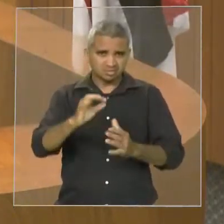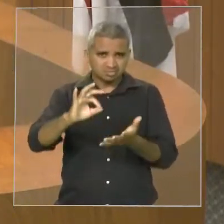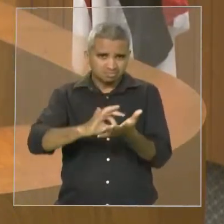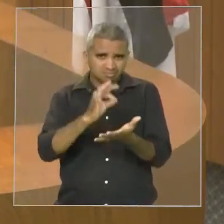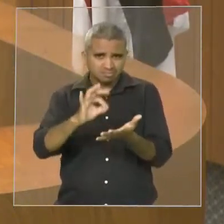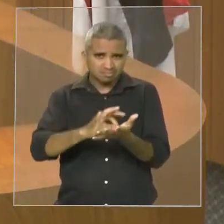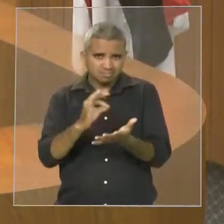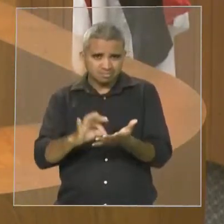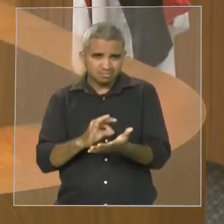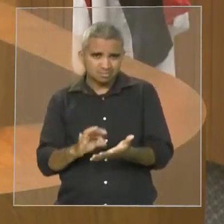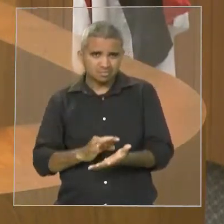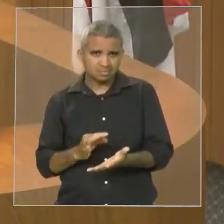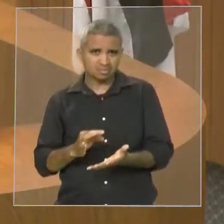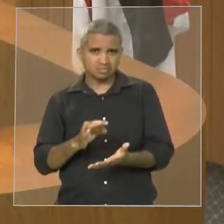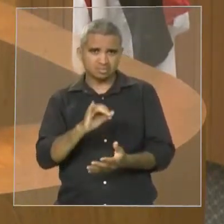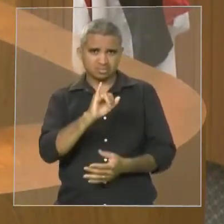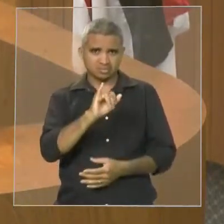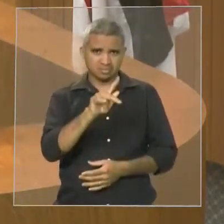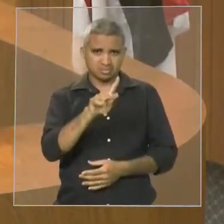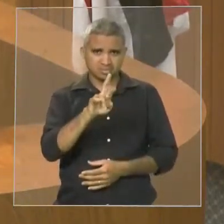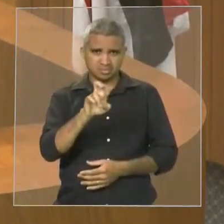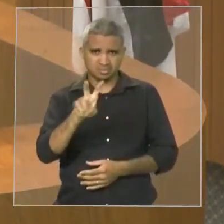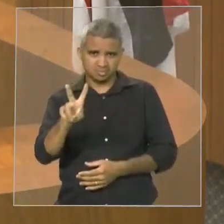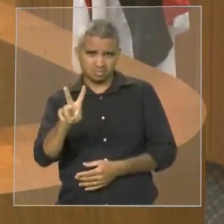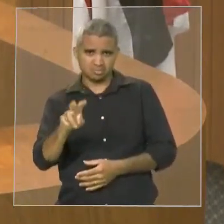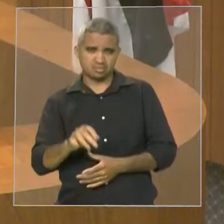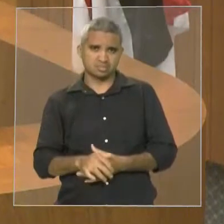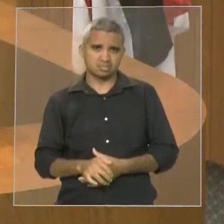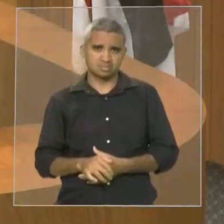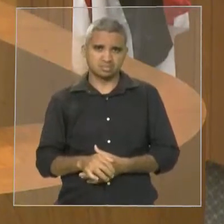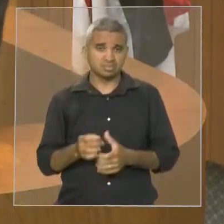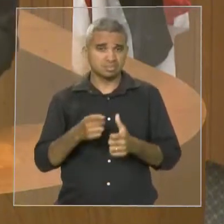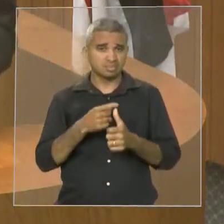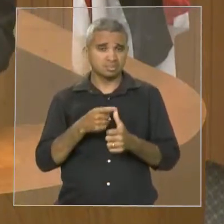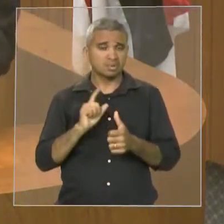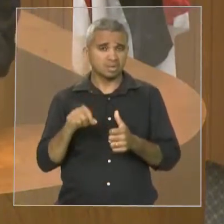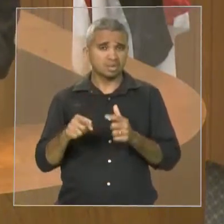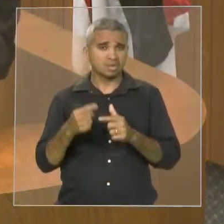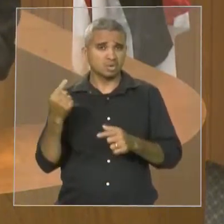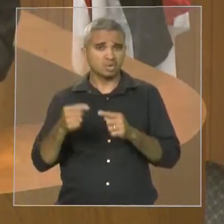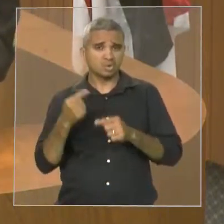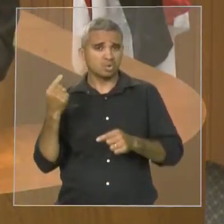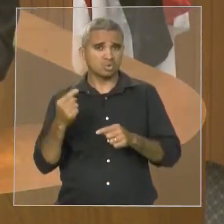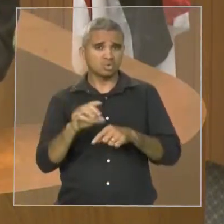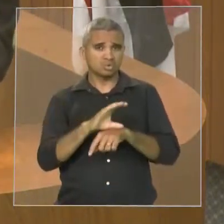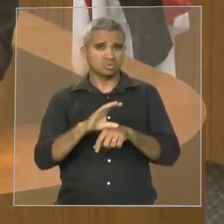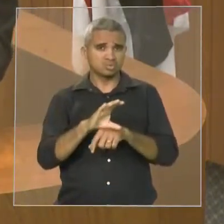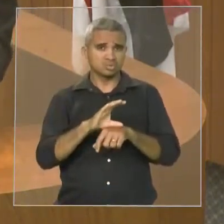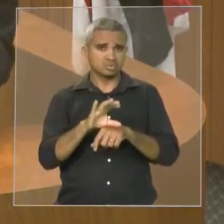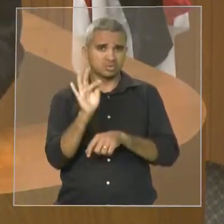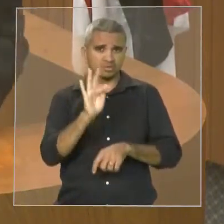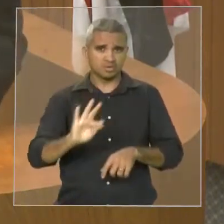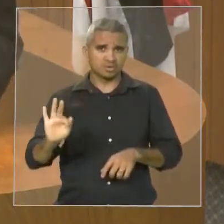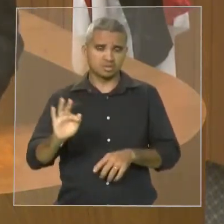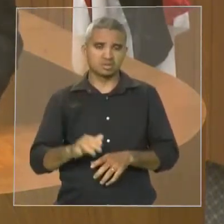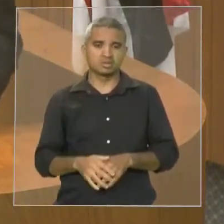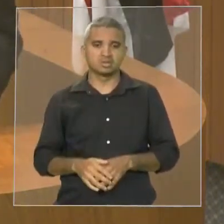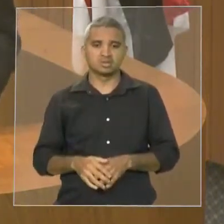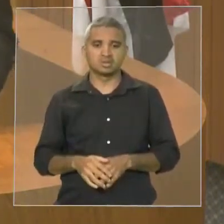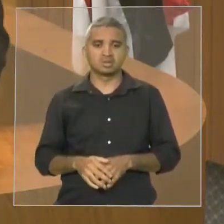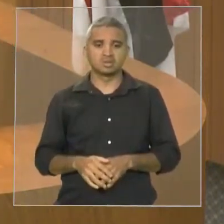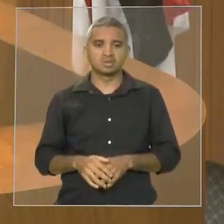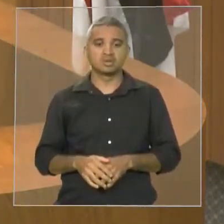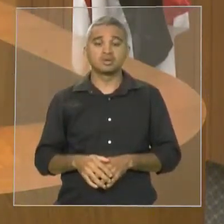de Previdência, primeiro vai contra a Constituição Federal, que fala que o preenchimento de cargos tem que ser através de concurso